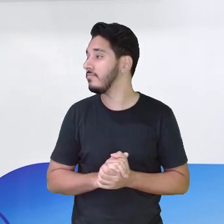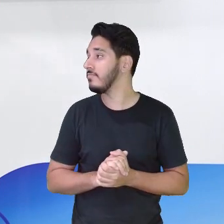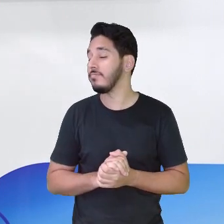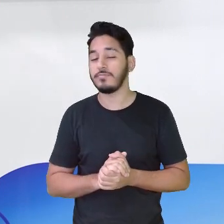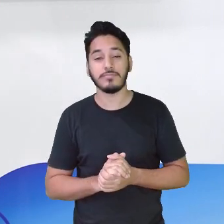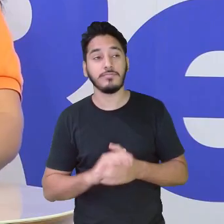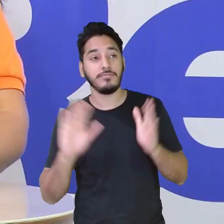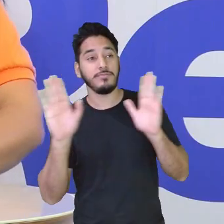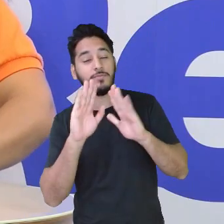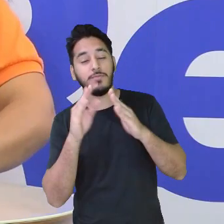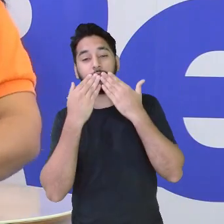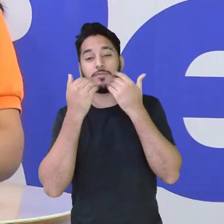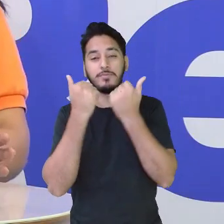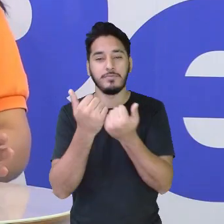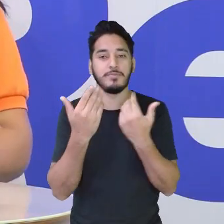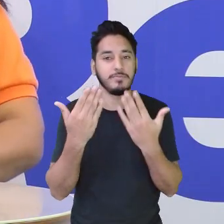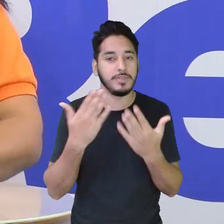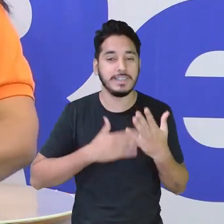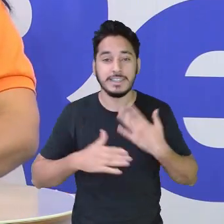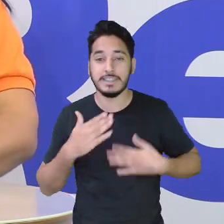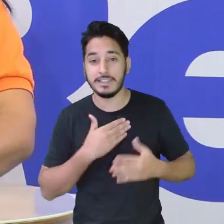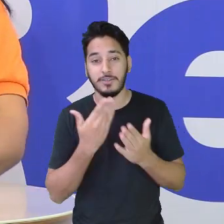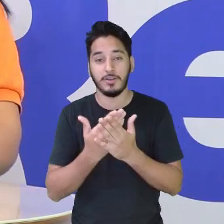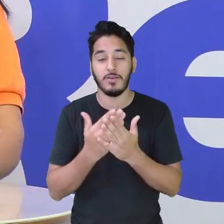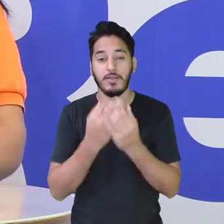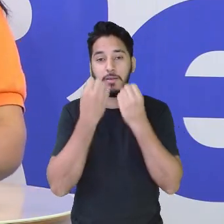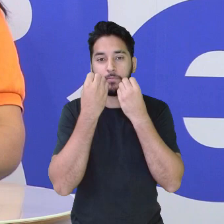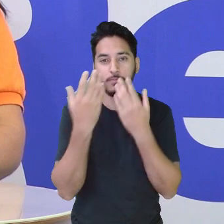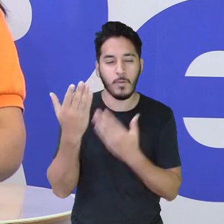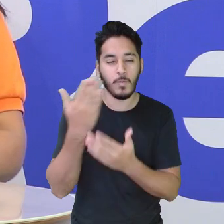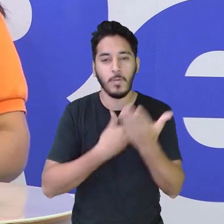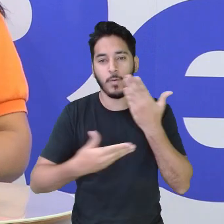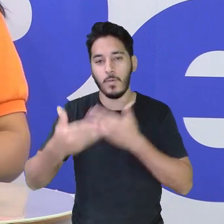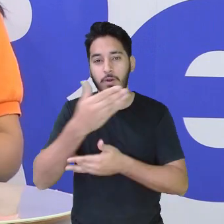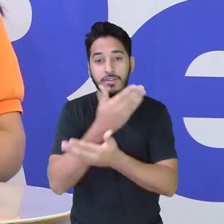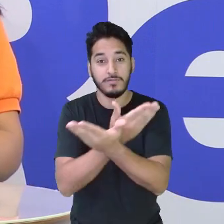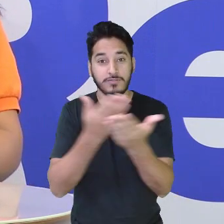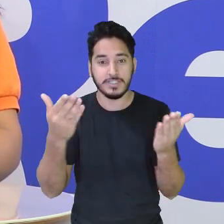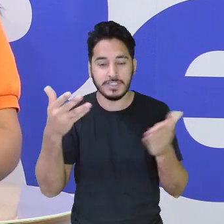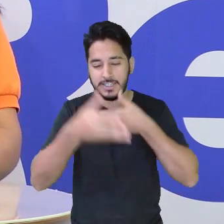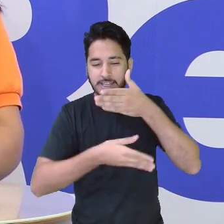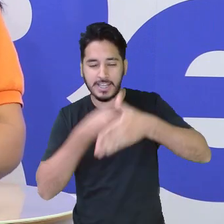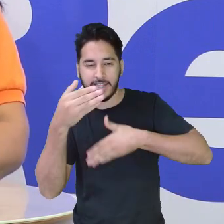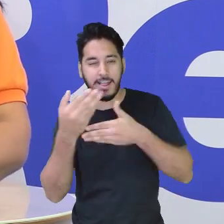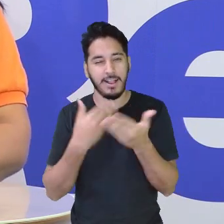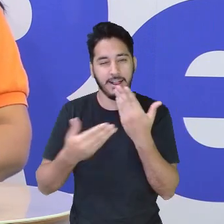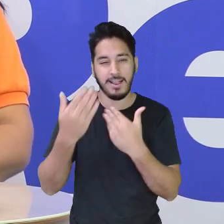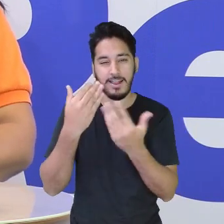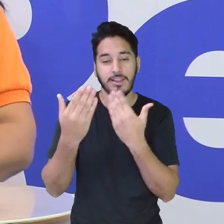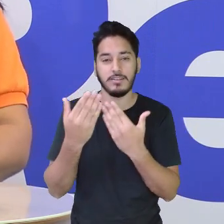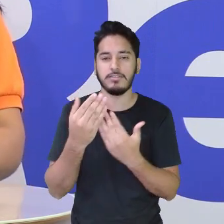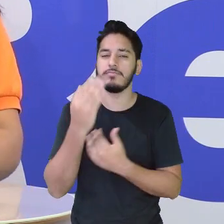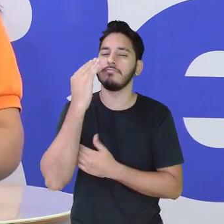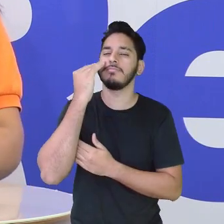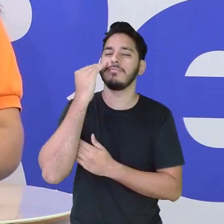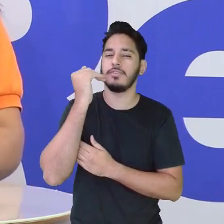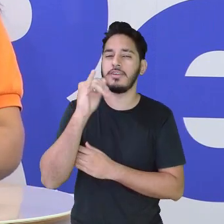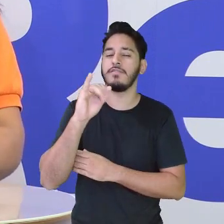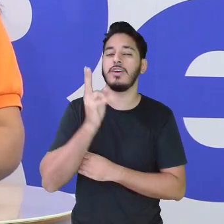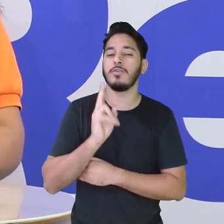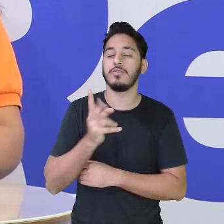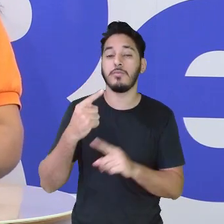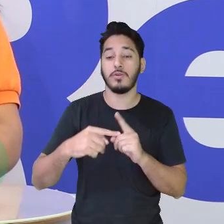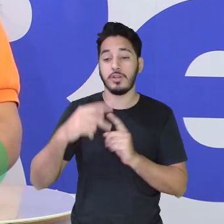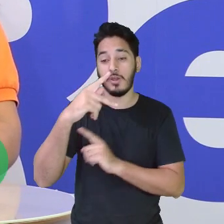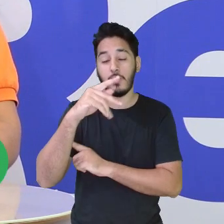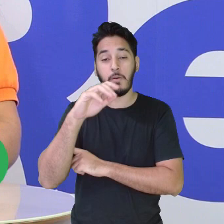bom? Como é que bem, está? animada, depois de uma aula muito bacana, com a interação muito legal. Sei que vai continuar assim, porque Pedro